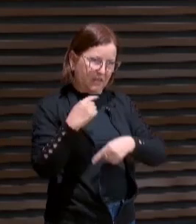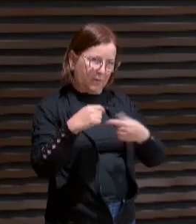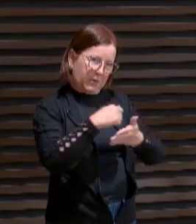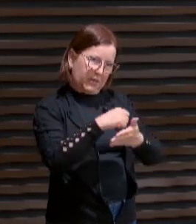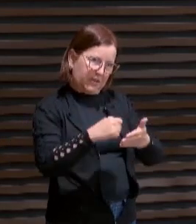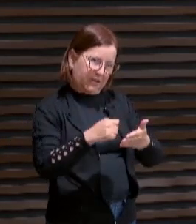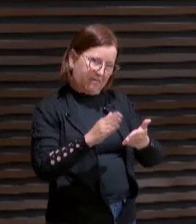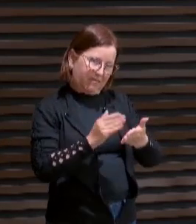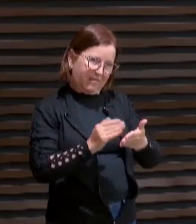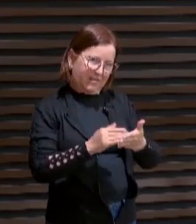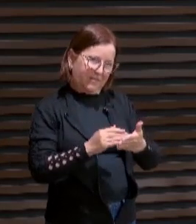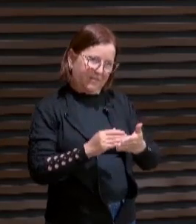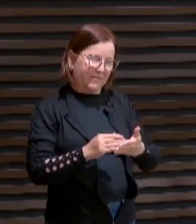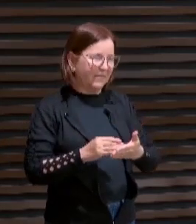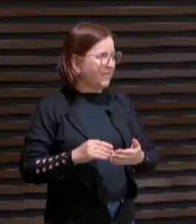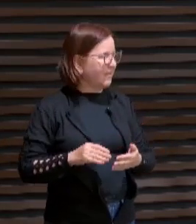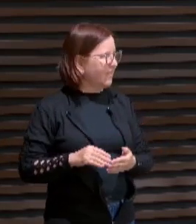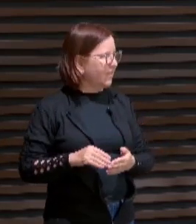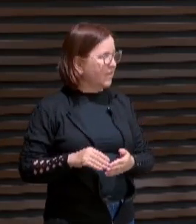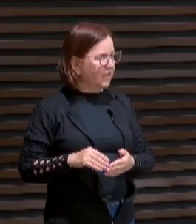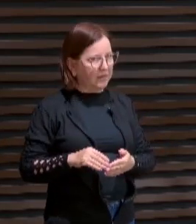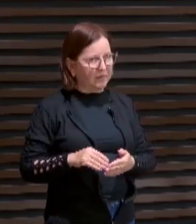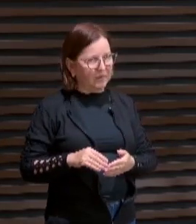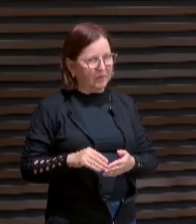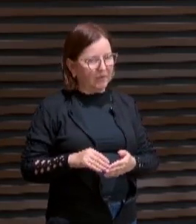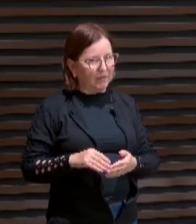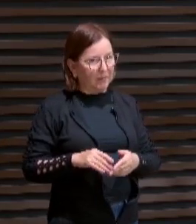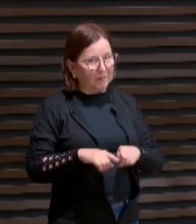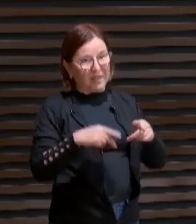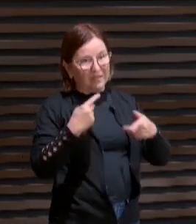Zaratustra, você dizer, venceste Galileu,